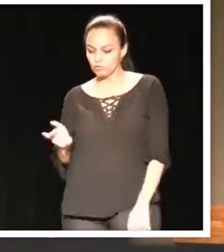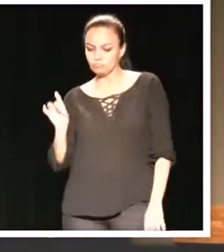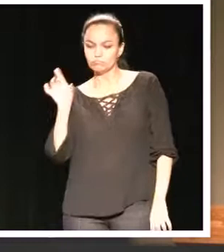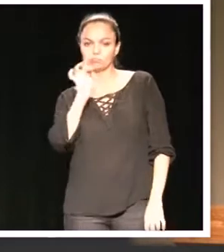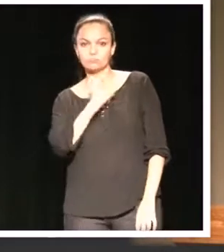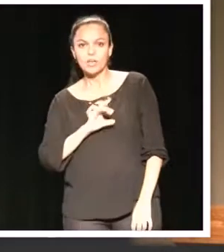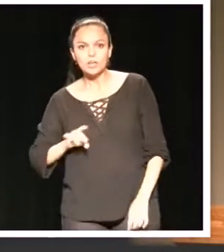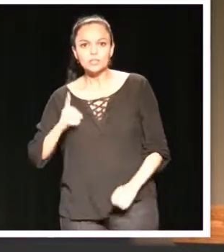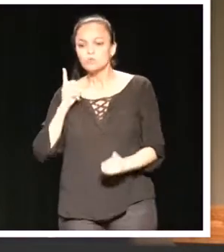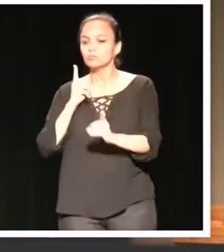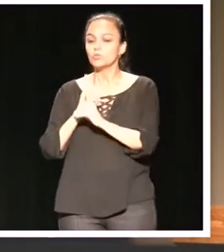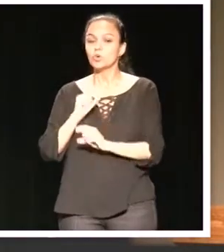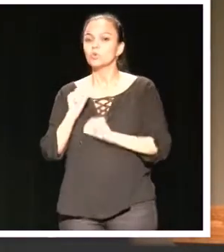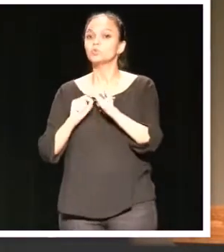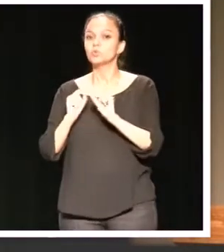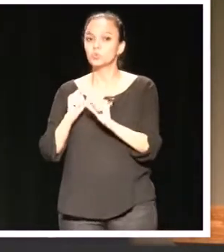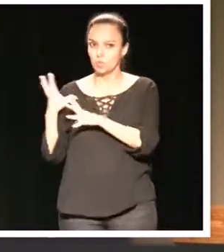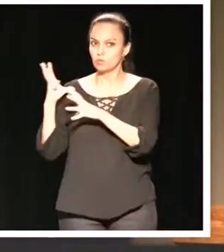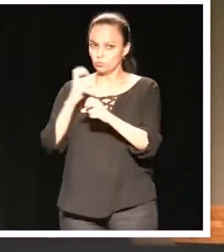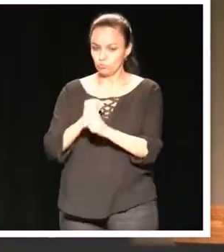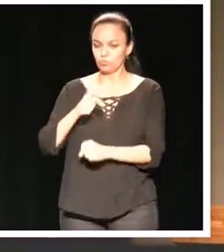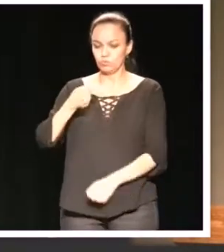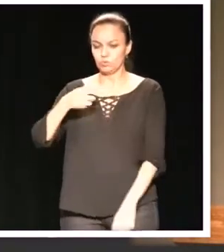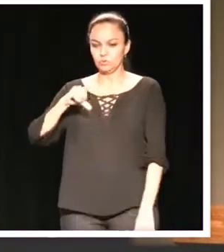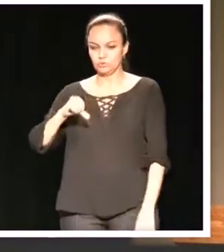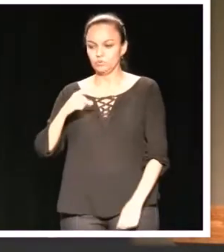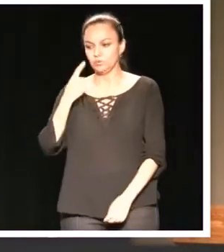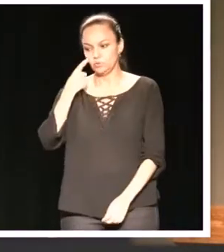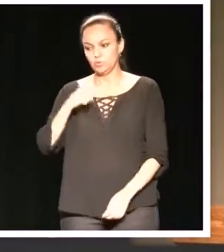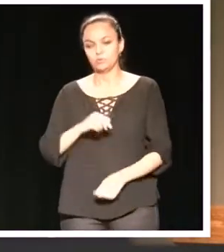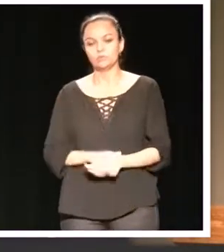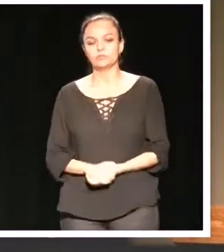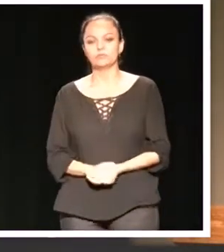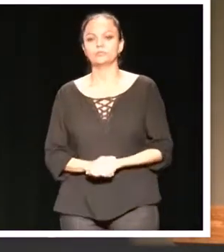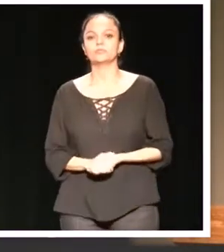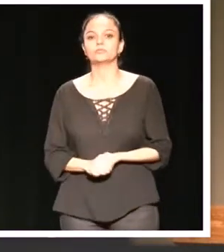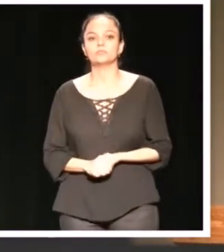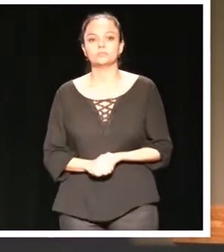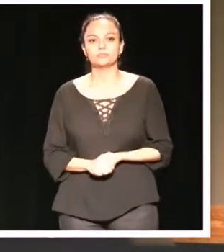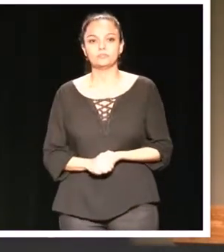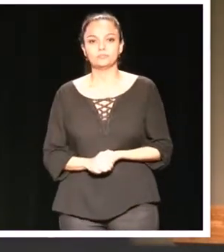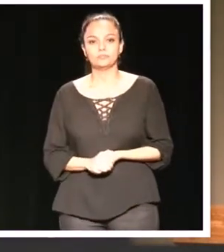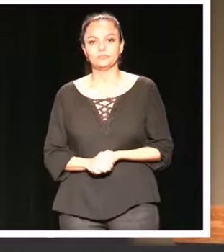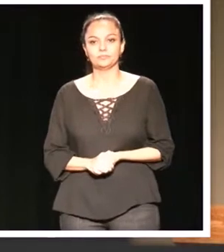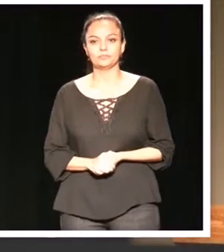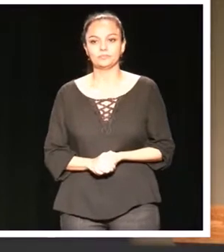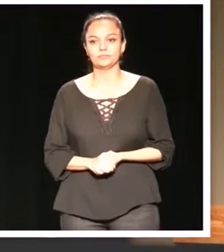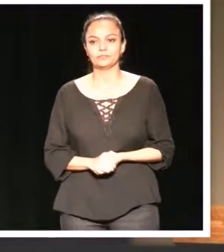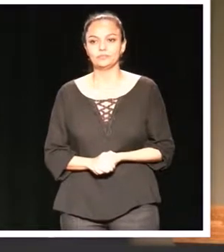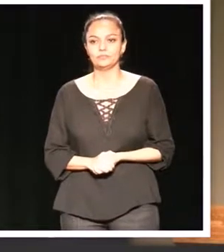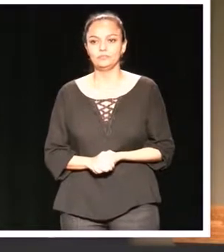uma meia dos 79 países, que é o que aparece no quadro, uma meia dessas percentagens.